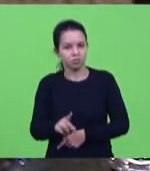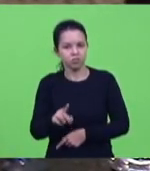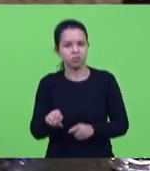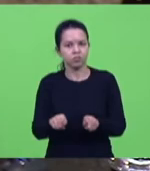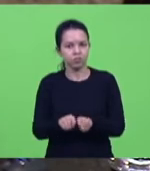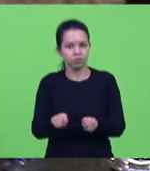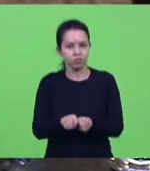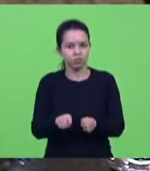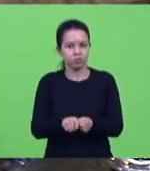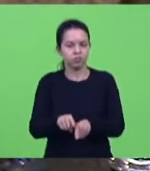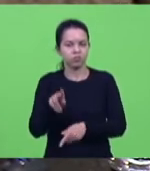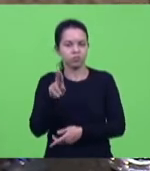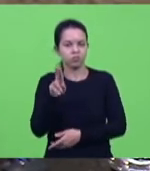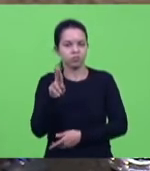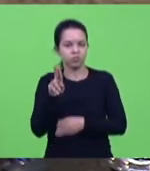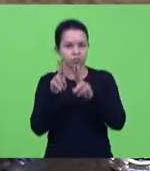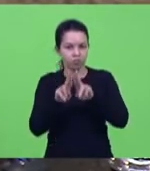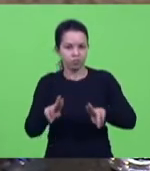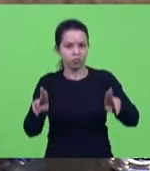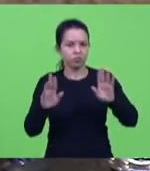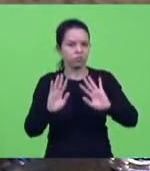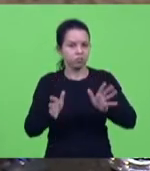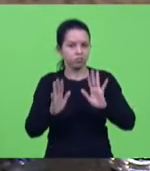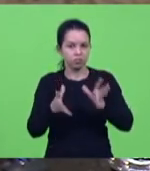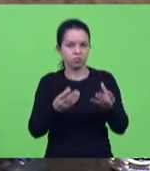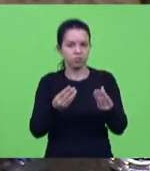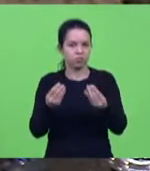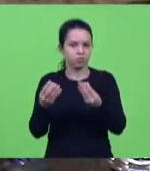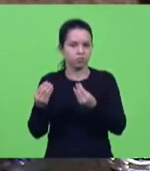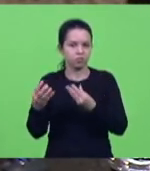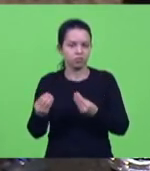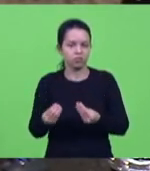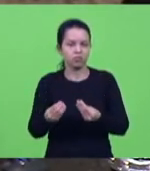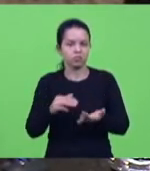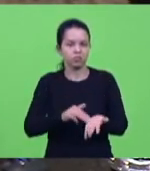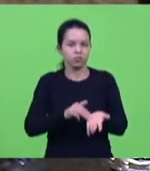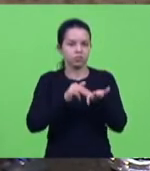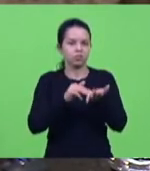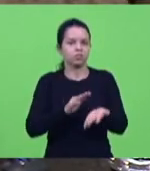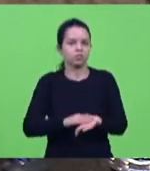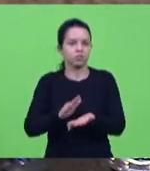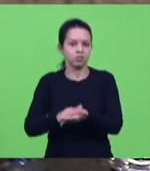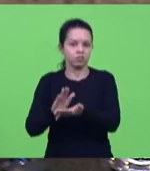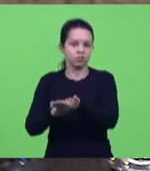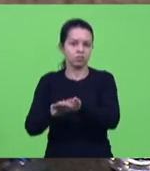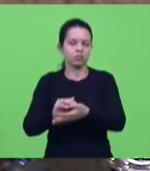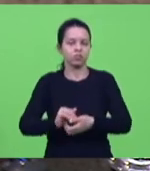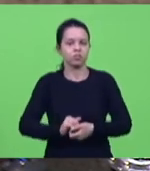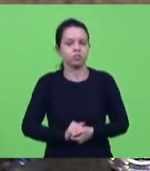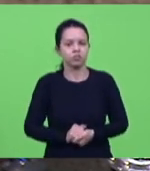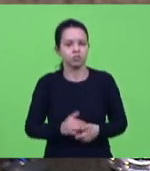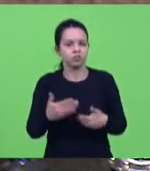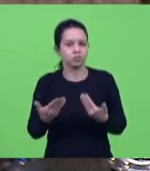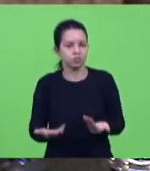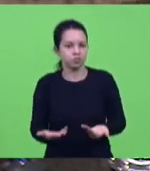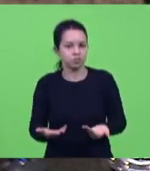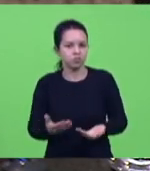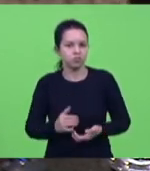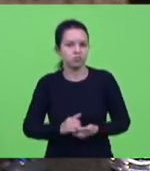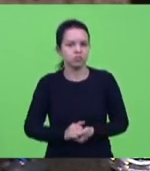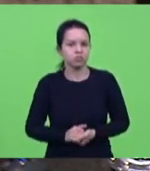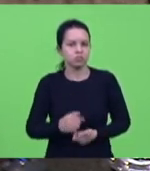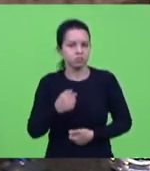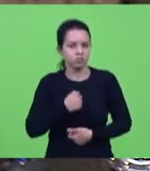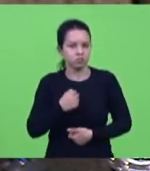merda da UFSC, que já foi feito milhões de moções aqui, parabenizando. Então, o que mais me chama